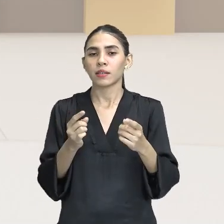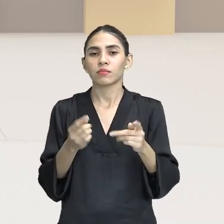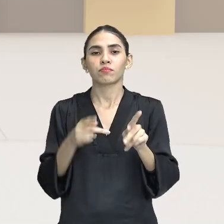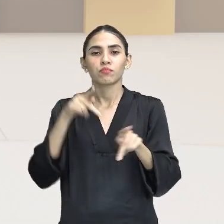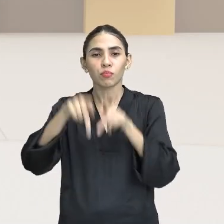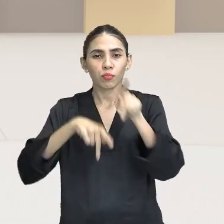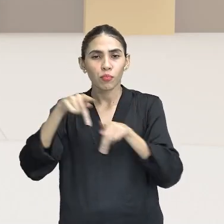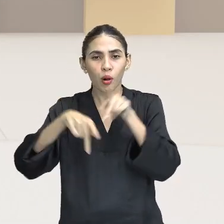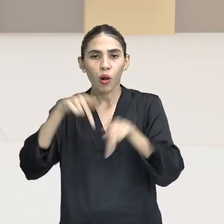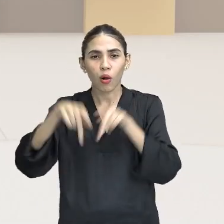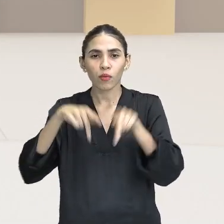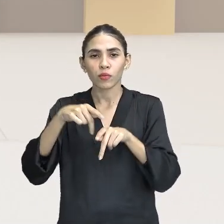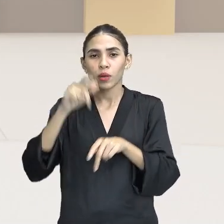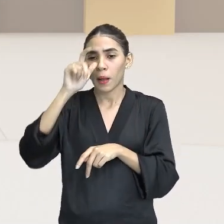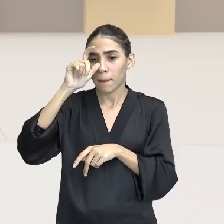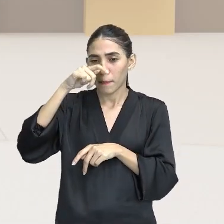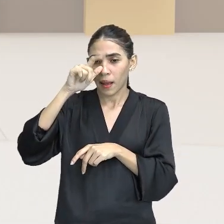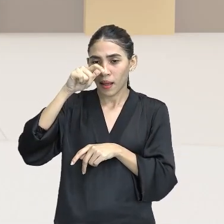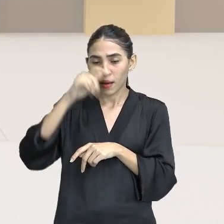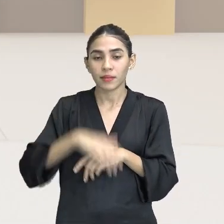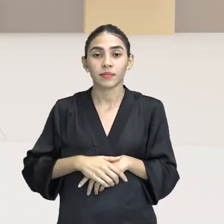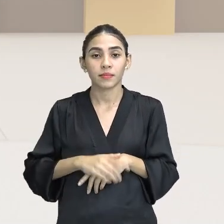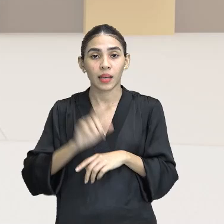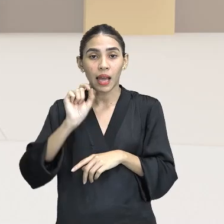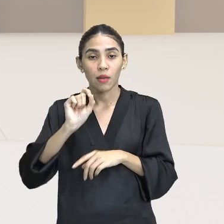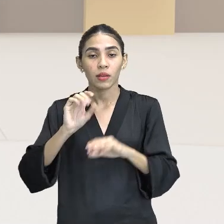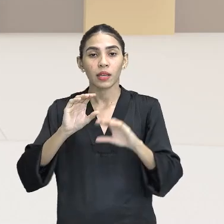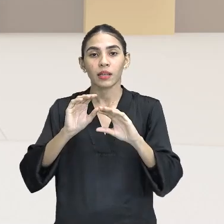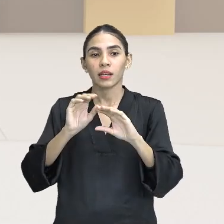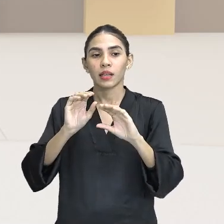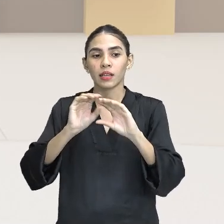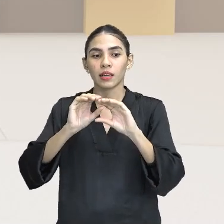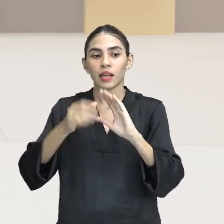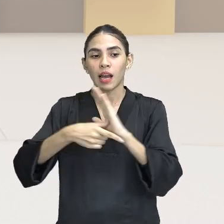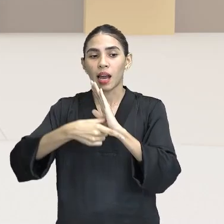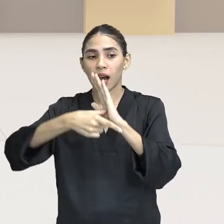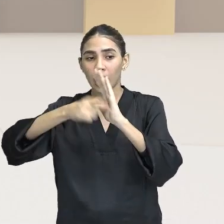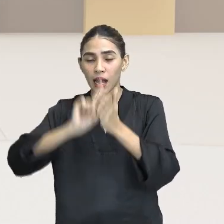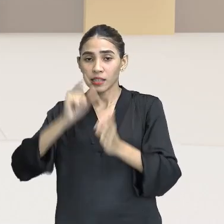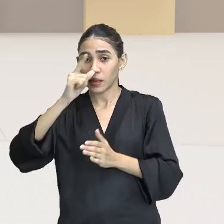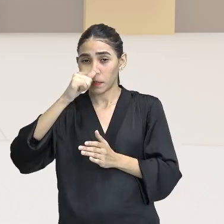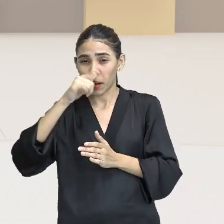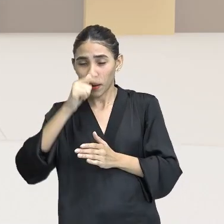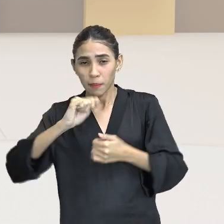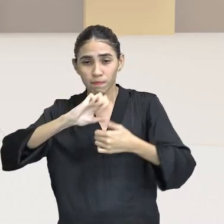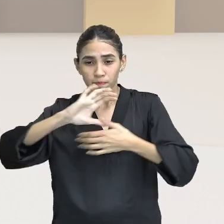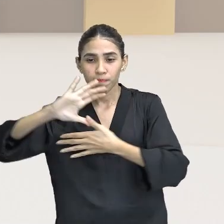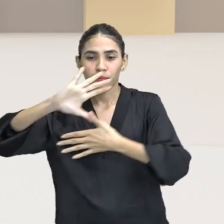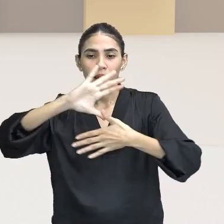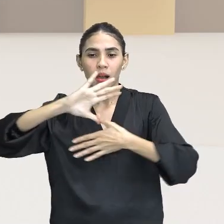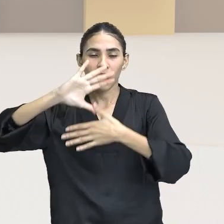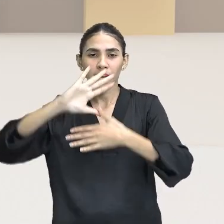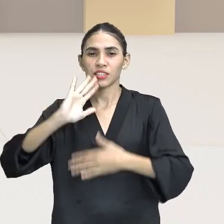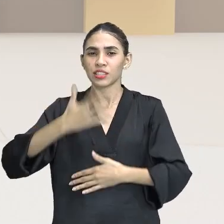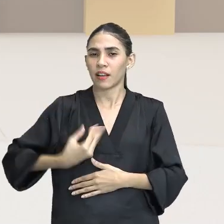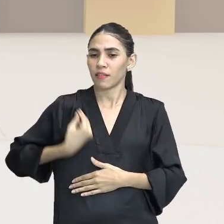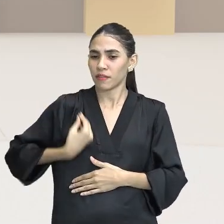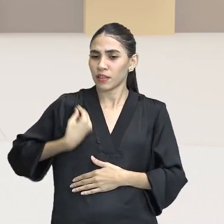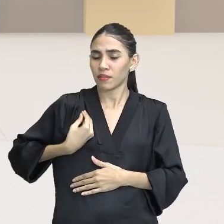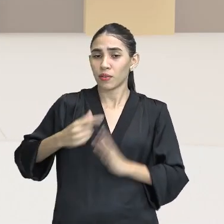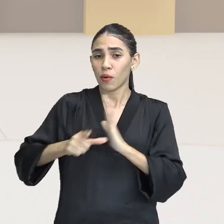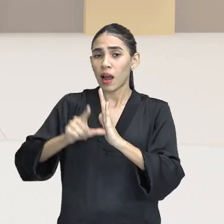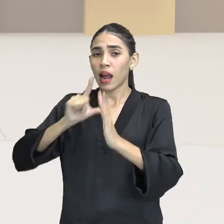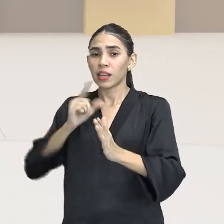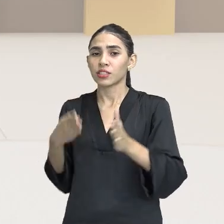povos pré-colombianos? São aquelas civilizações que já habitavam a América muito antes da chegada dos espanhóis,